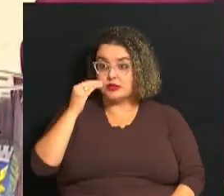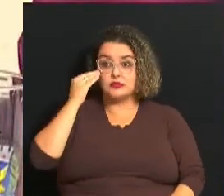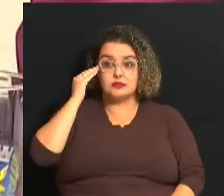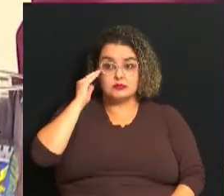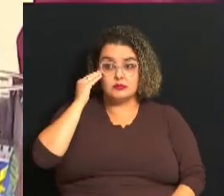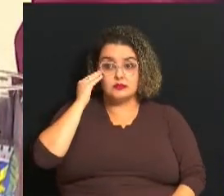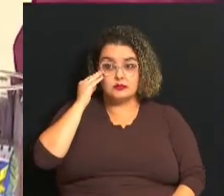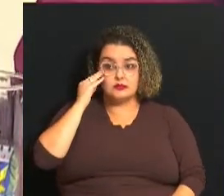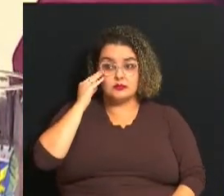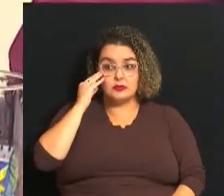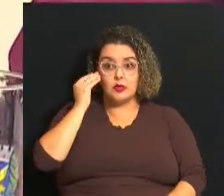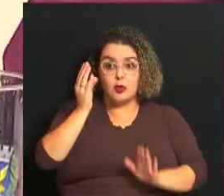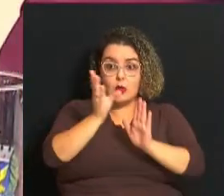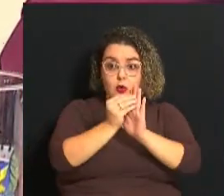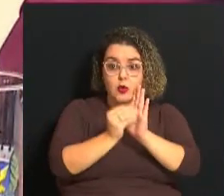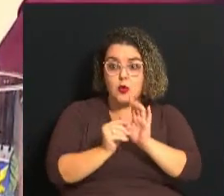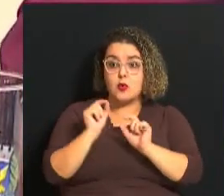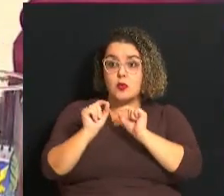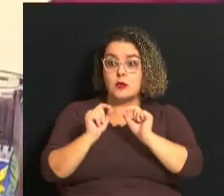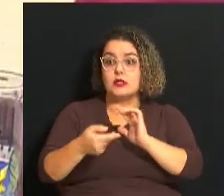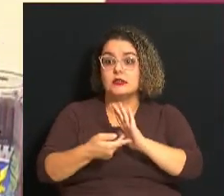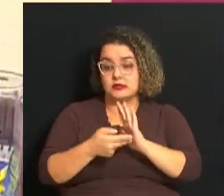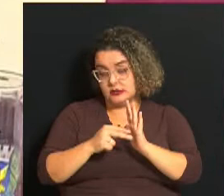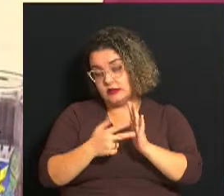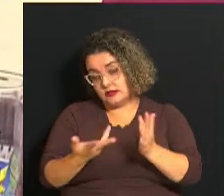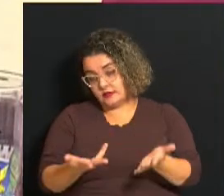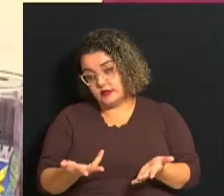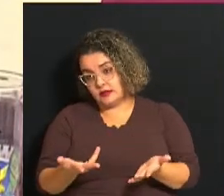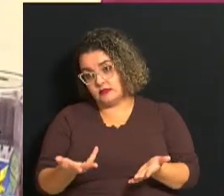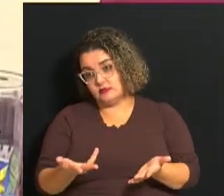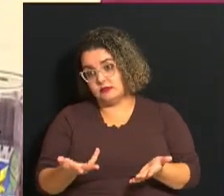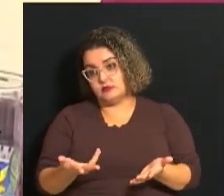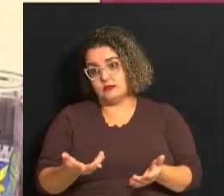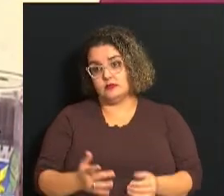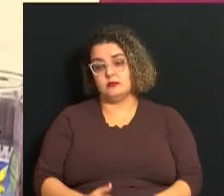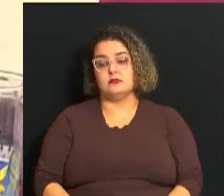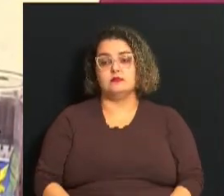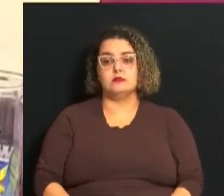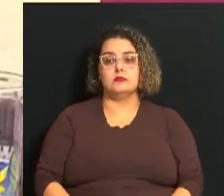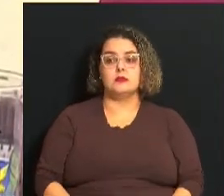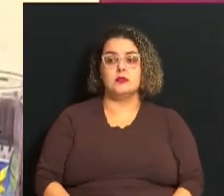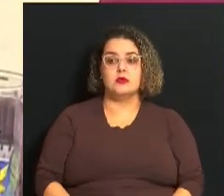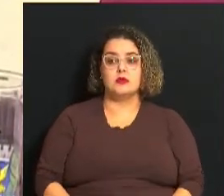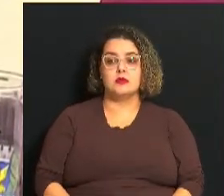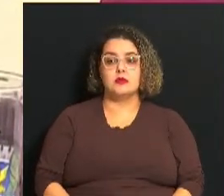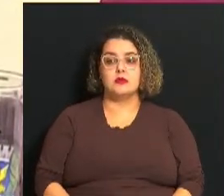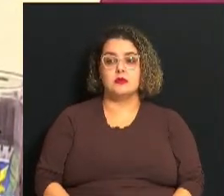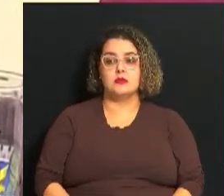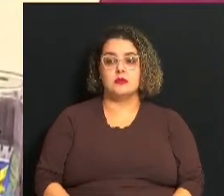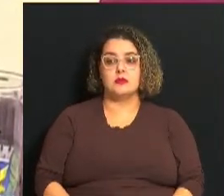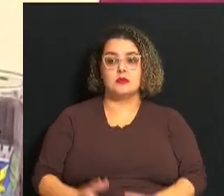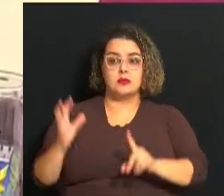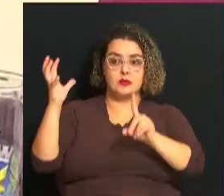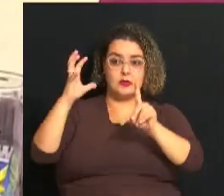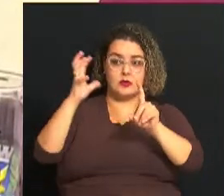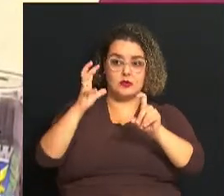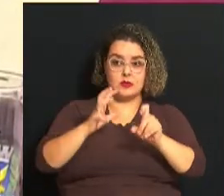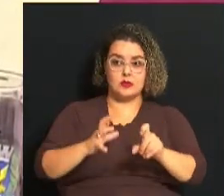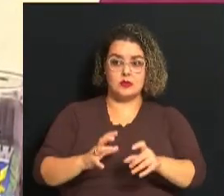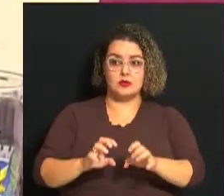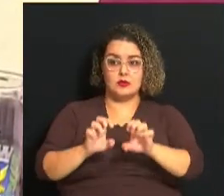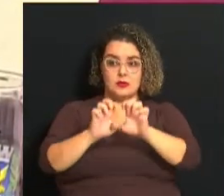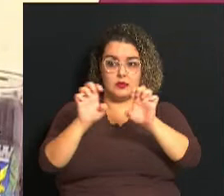conceituar O que é o assédio moral né Tem coisa essa questão do quando você falou do assédio moral e